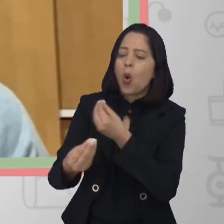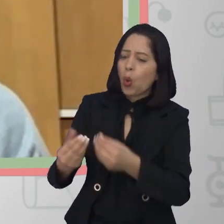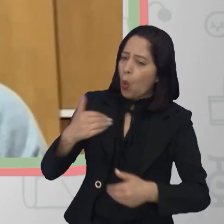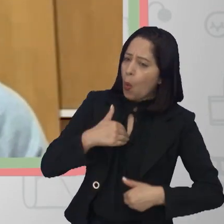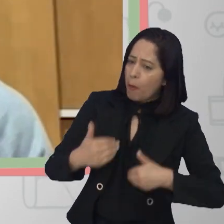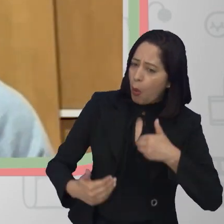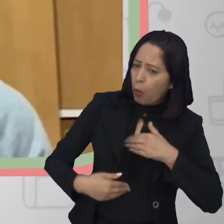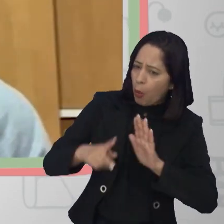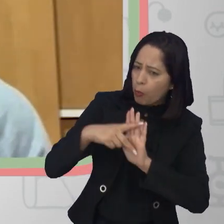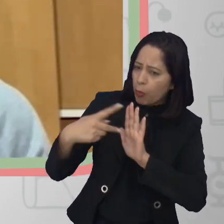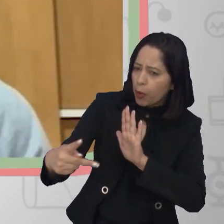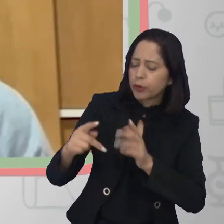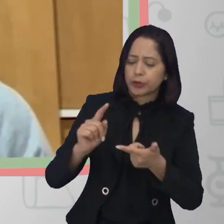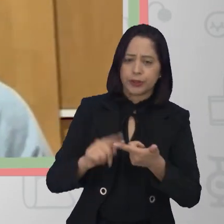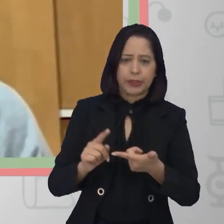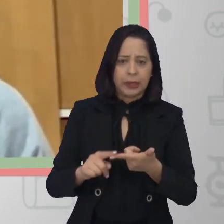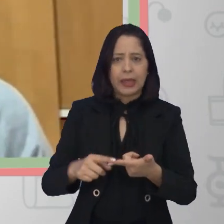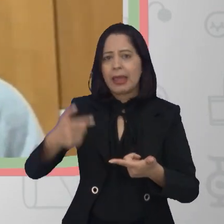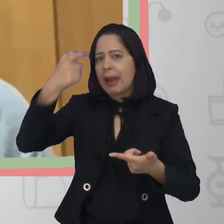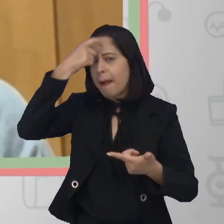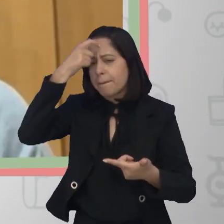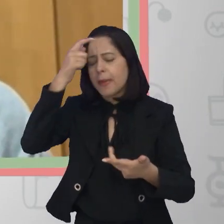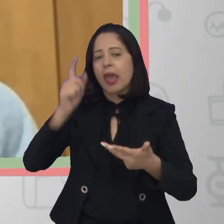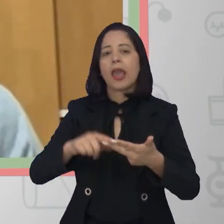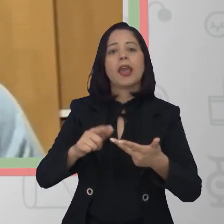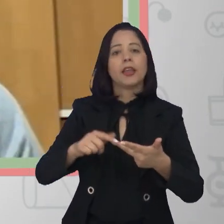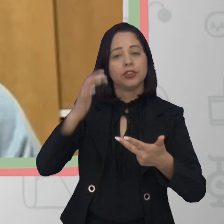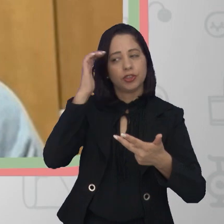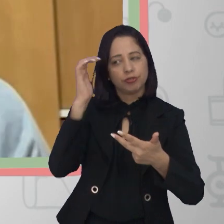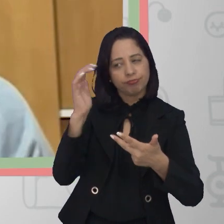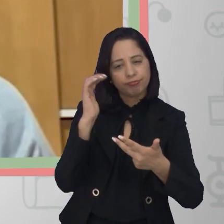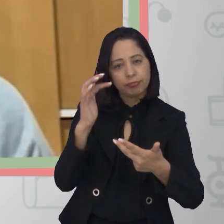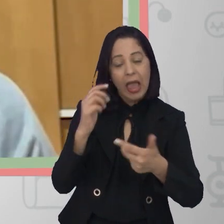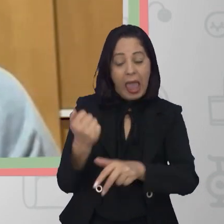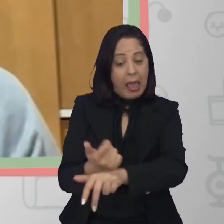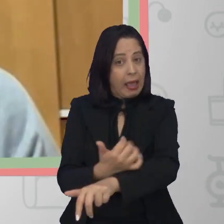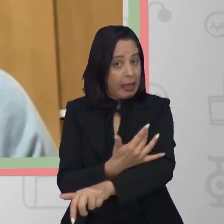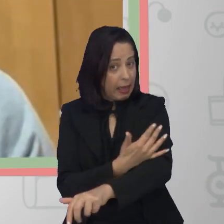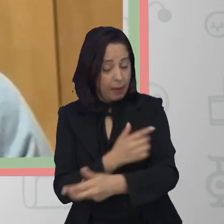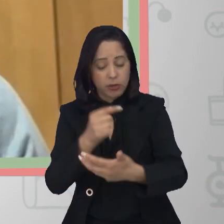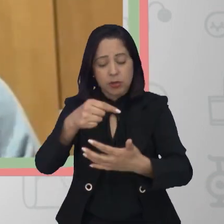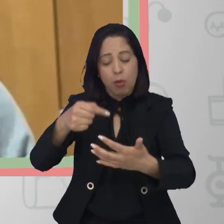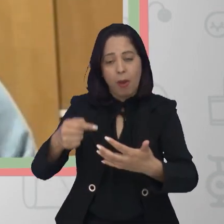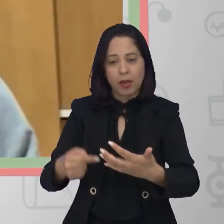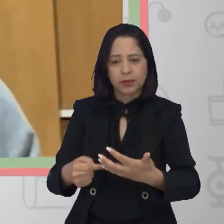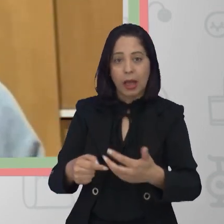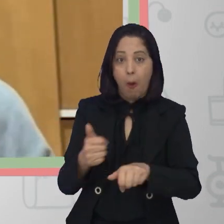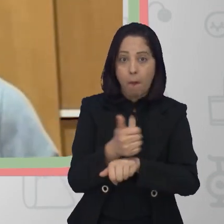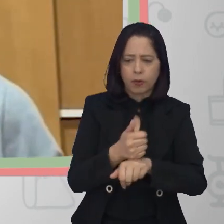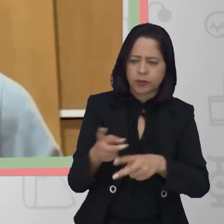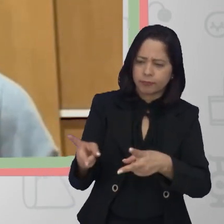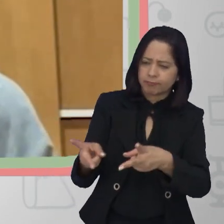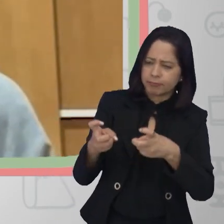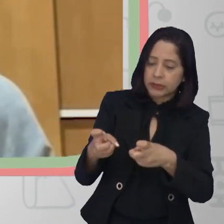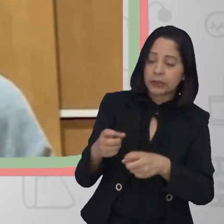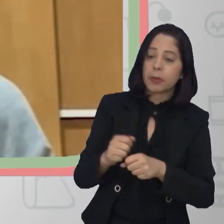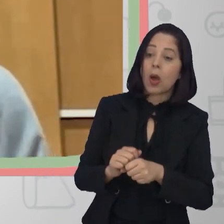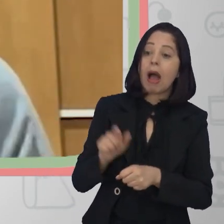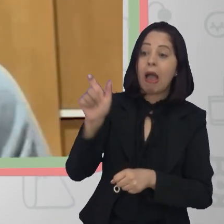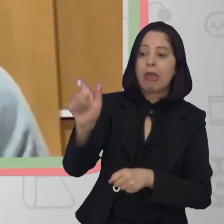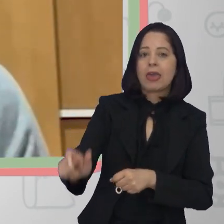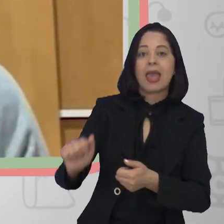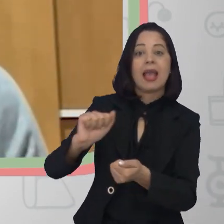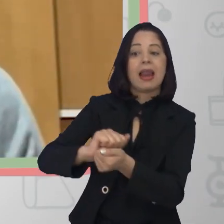na parte mental, na parte cognitiva, na parte emocional, para que ele possa adaptar o